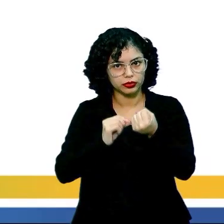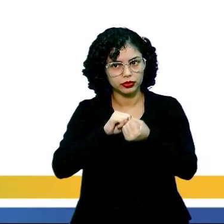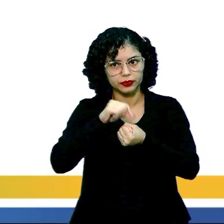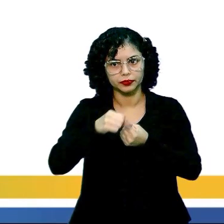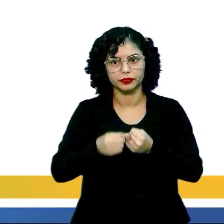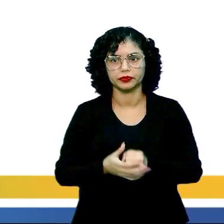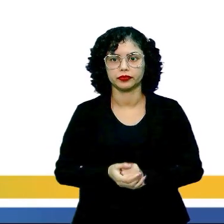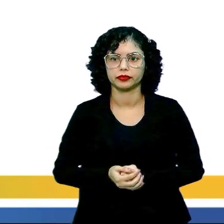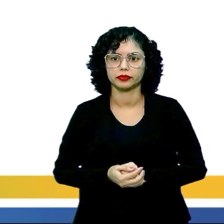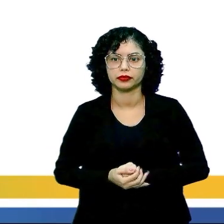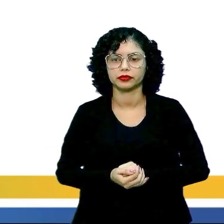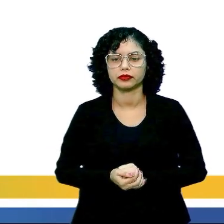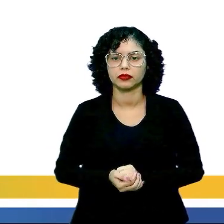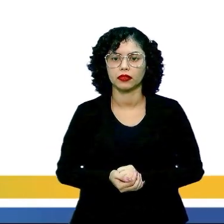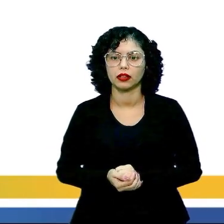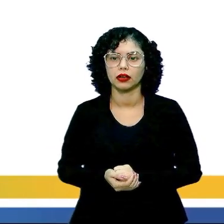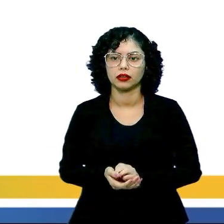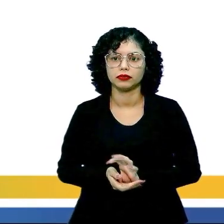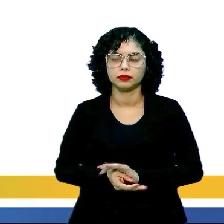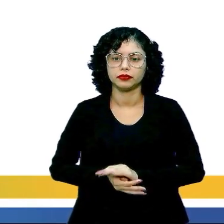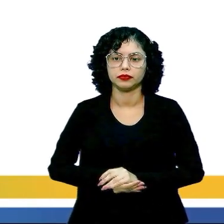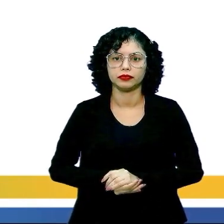isso.